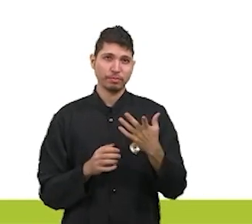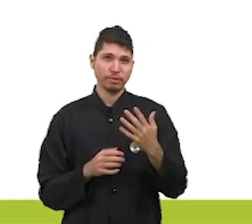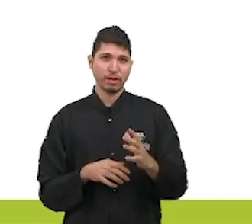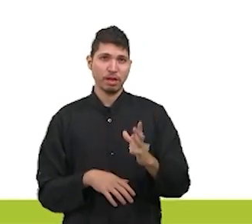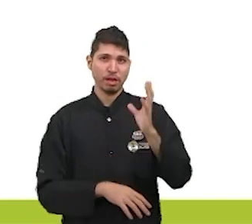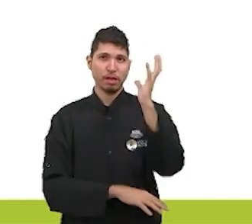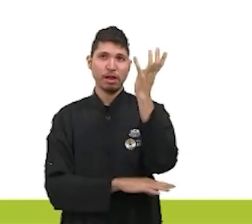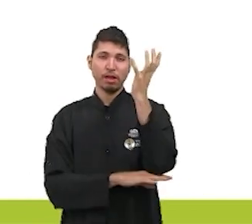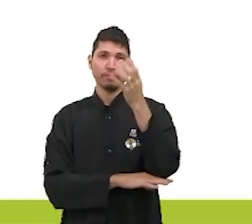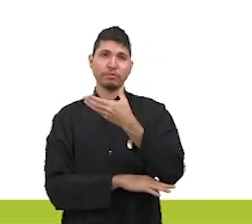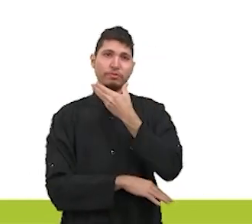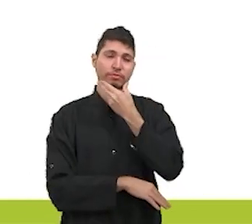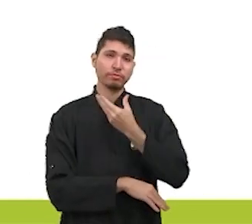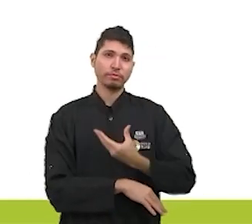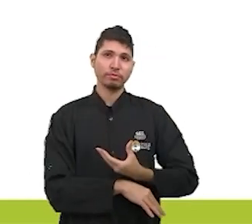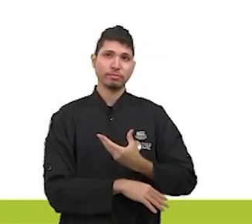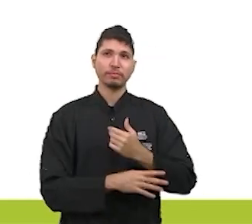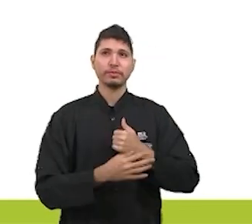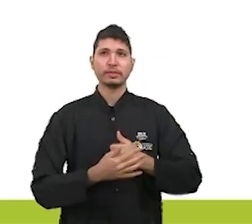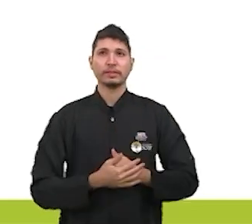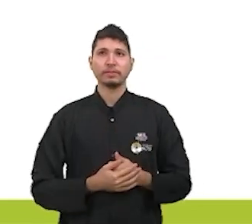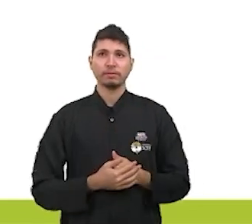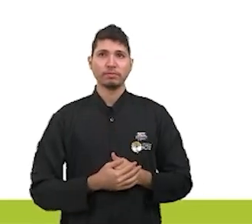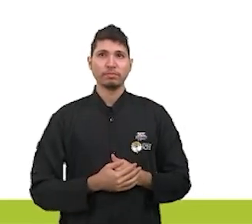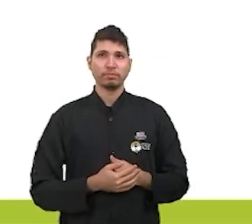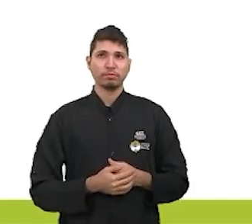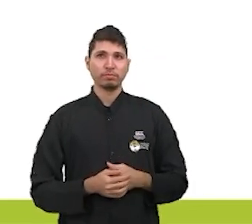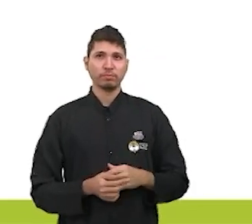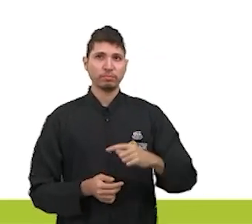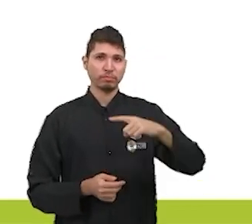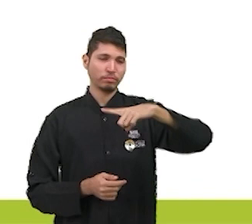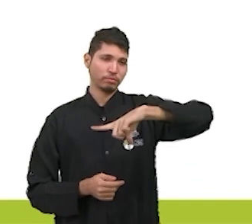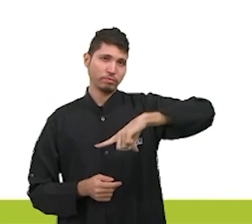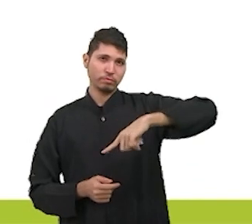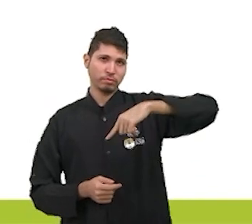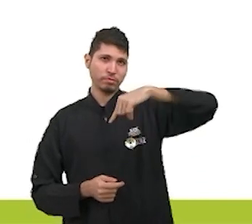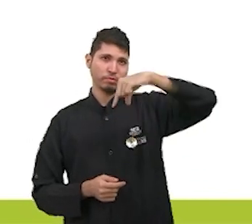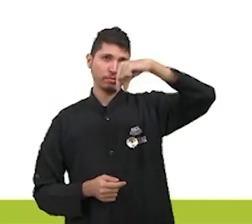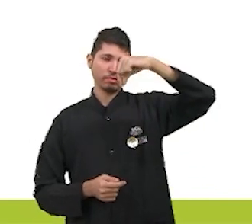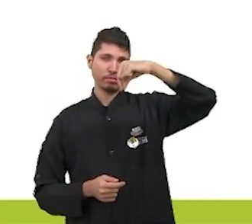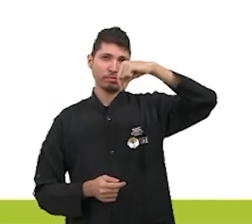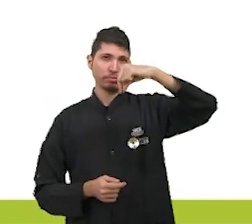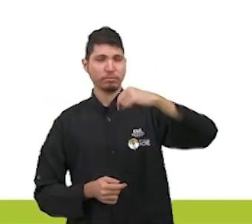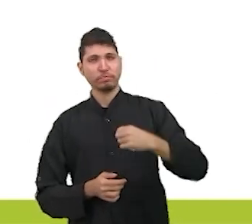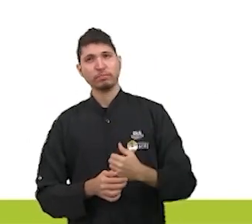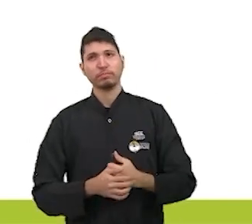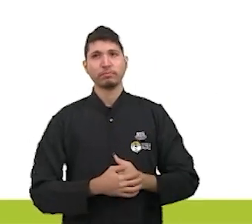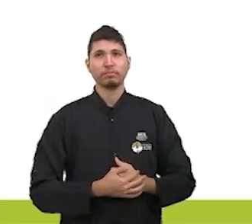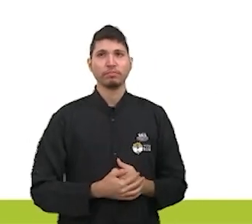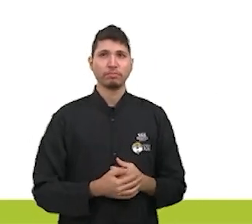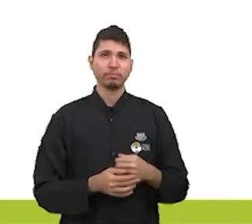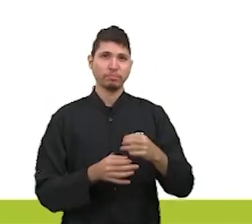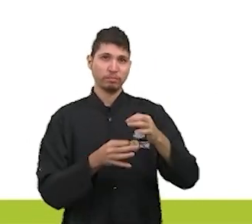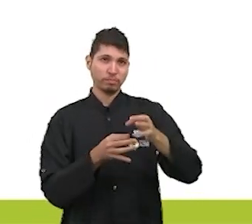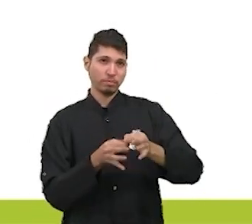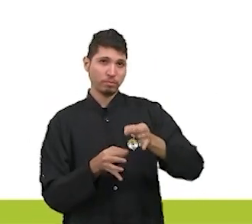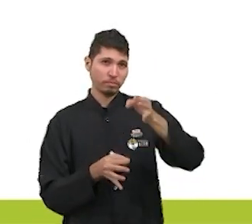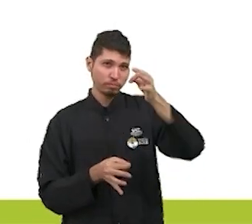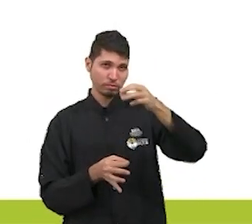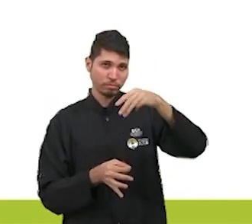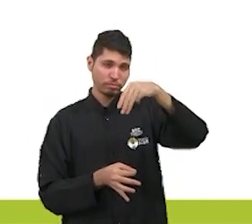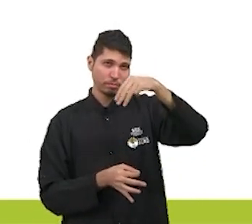produzida pelo síndico, tá bom? Eu tenho aqui, ó, uma projeção onde ele admite para a gente aqui uma altura de 3 metros, tá